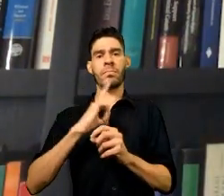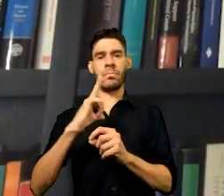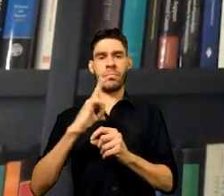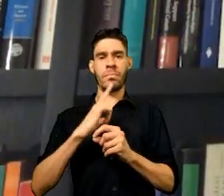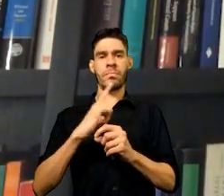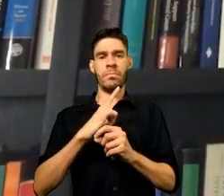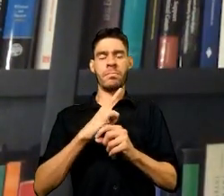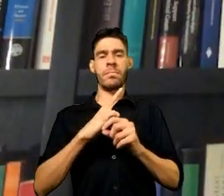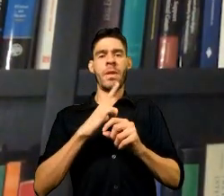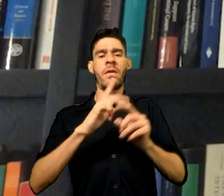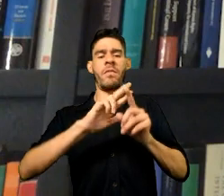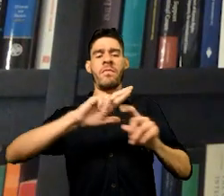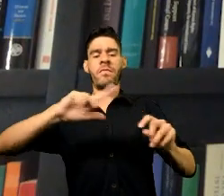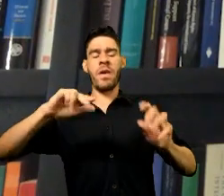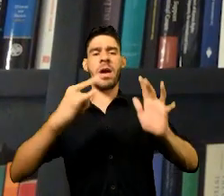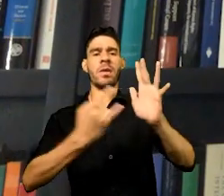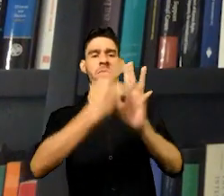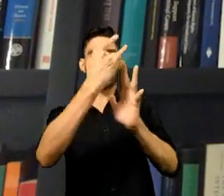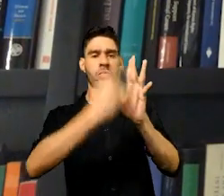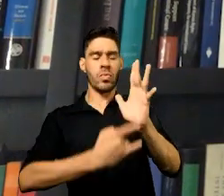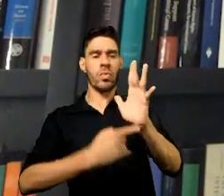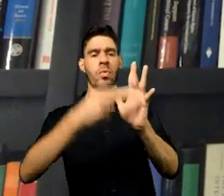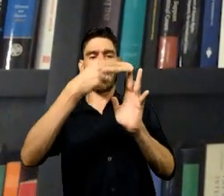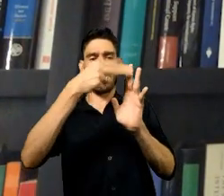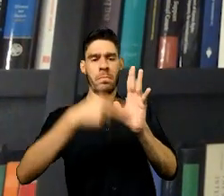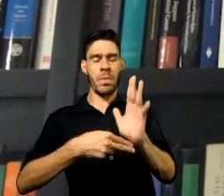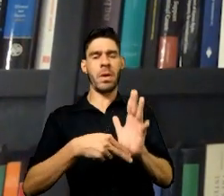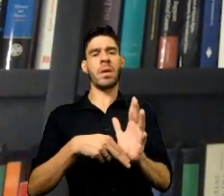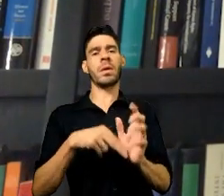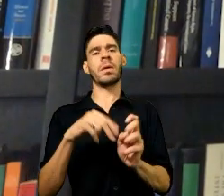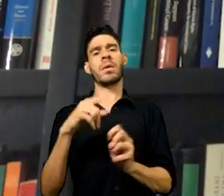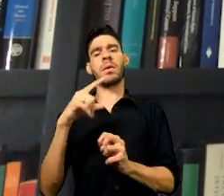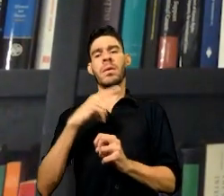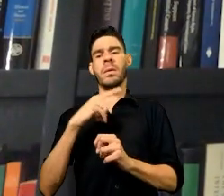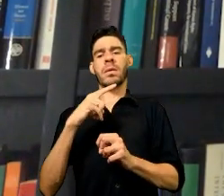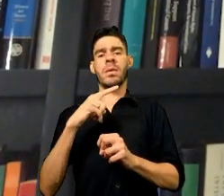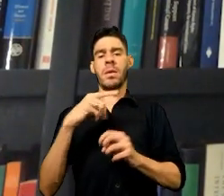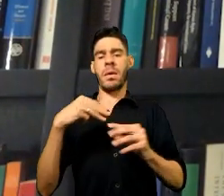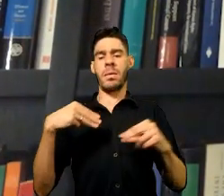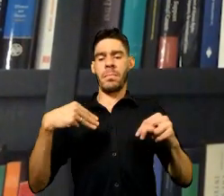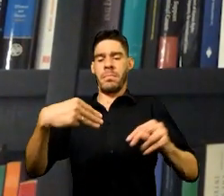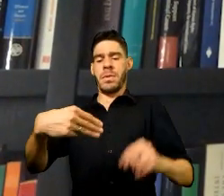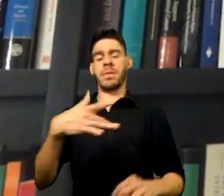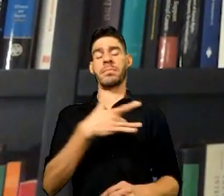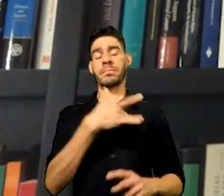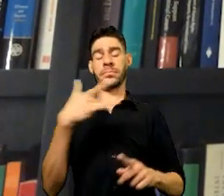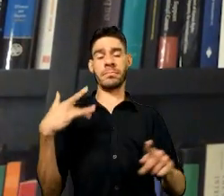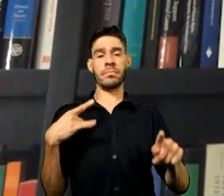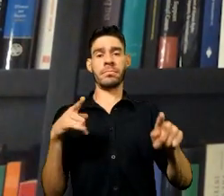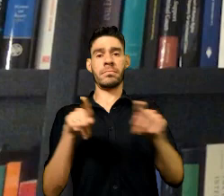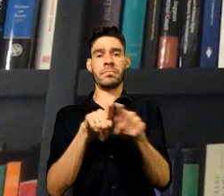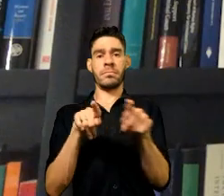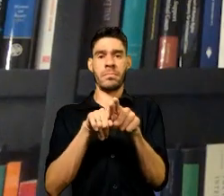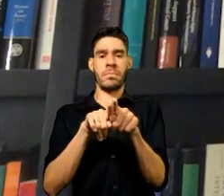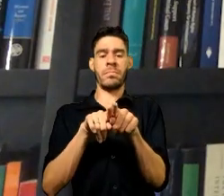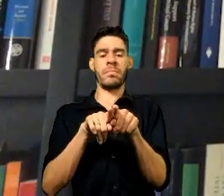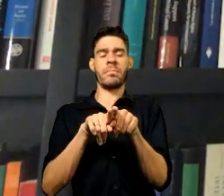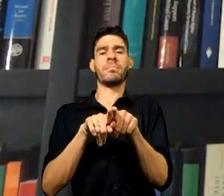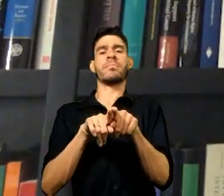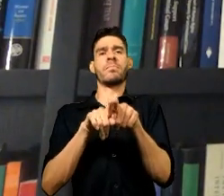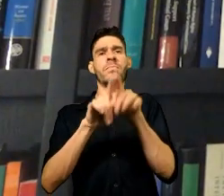que foram editados vários atos normativos pelo Ministério da Saúde e também